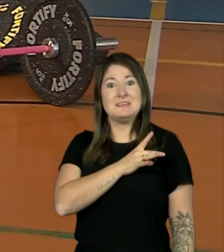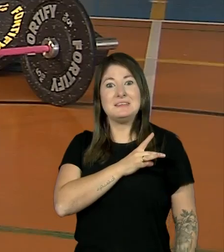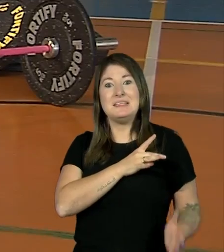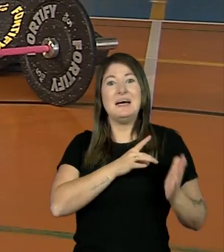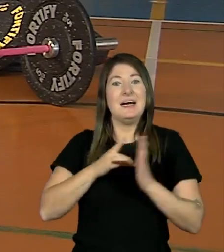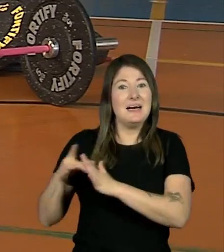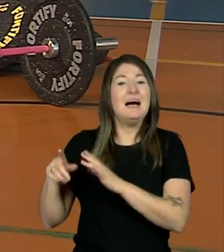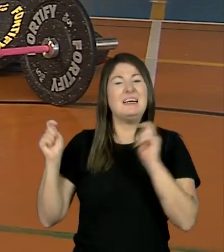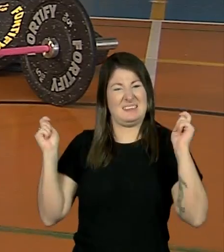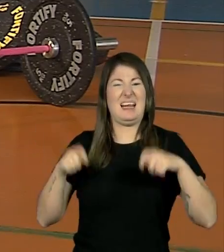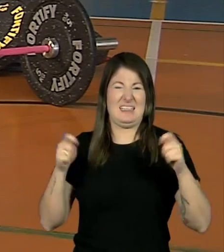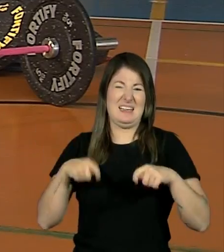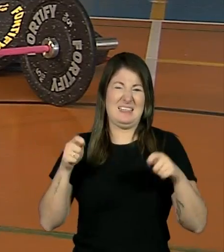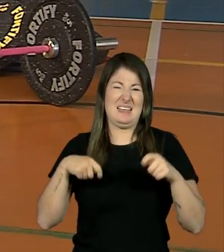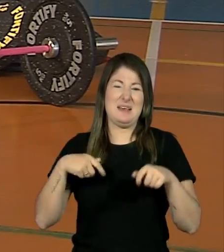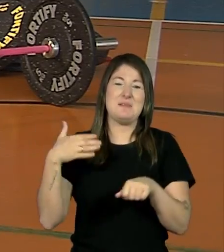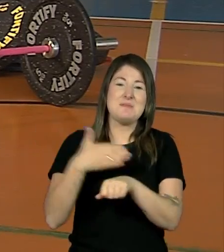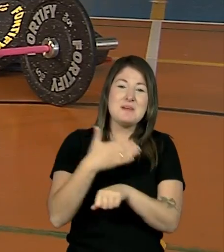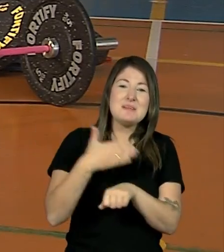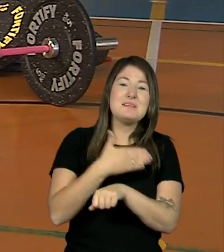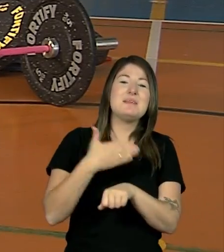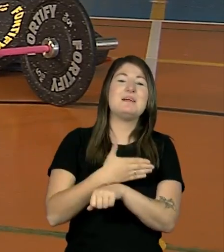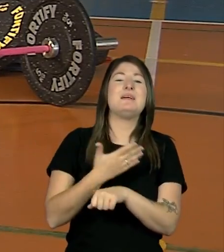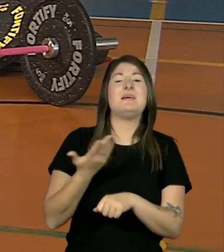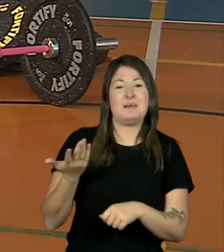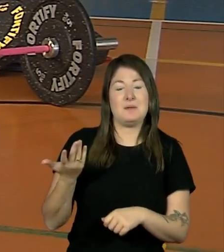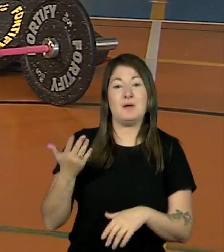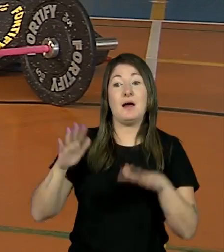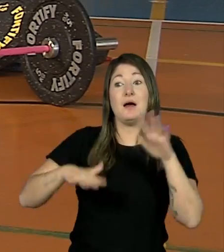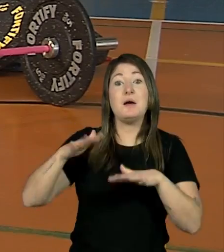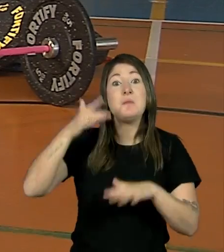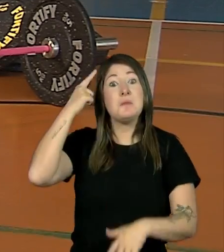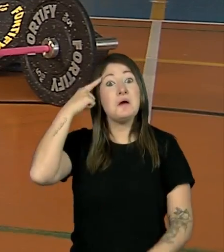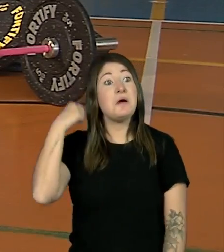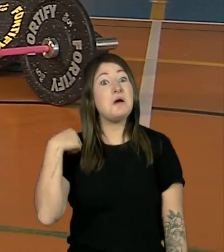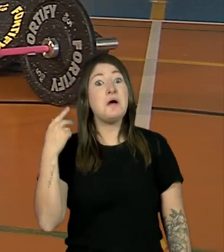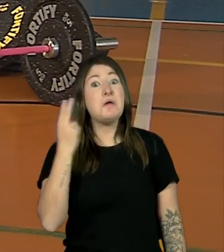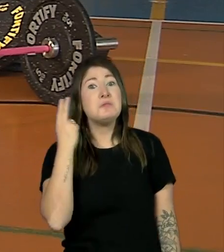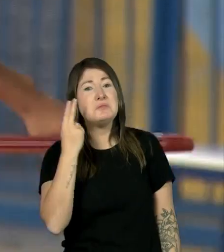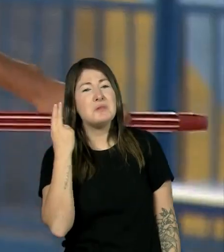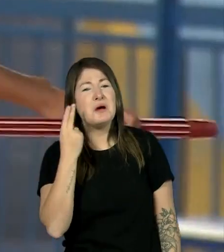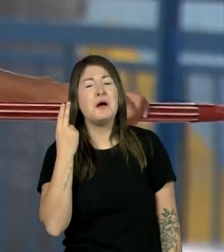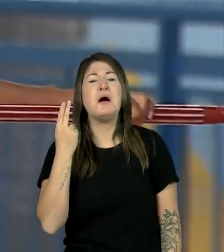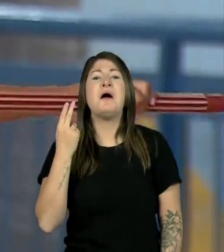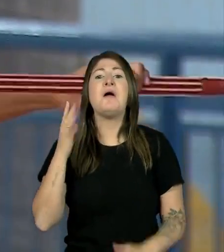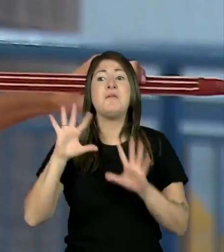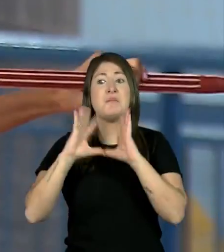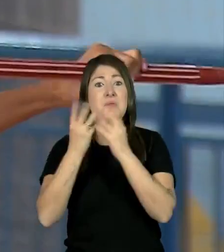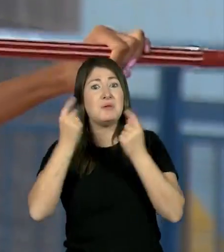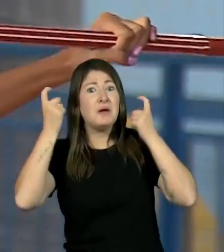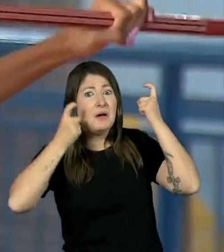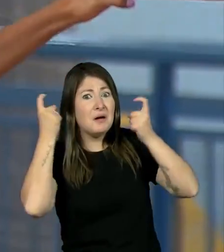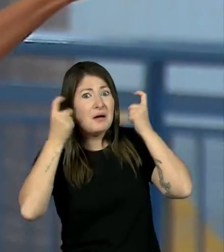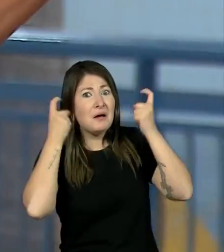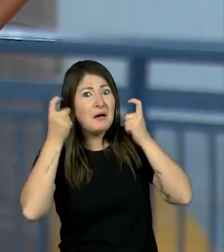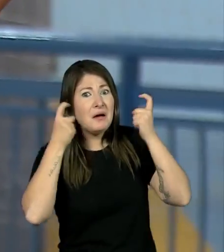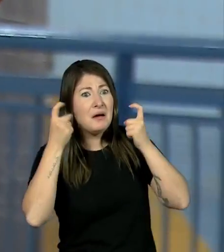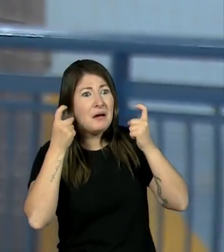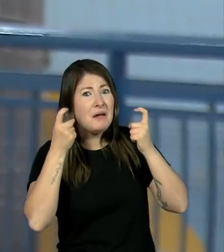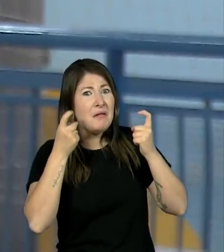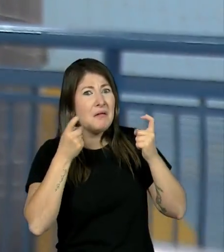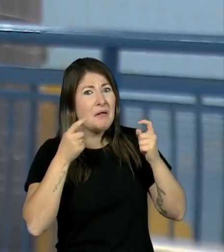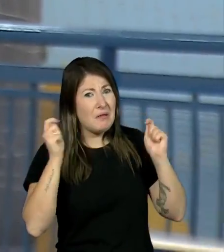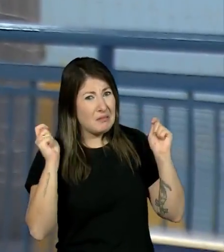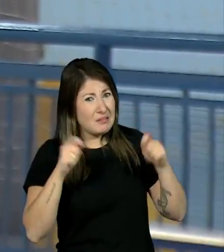vai? Será que não dá? Então, a gente vê algumas famílias têm uma certa preocupação no... será que ele vai